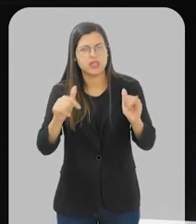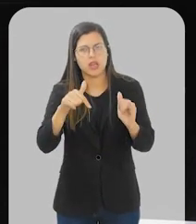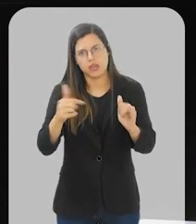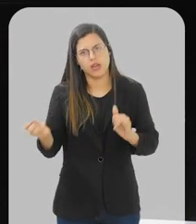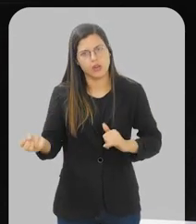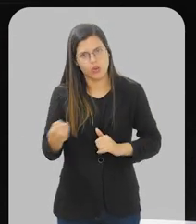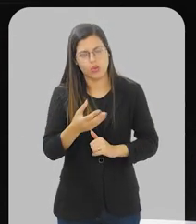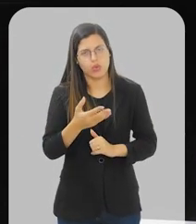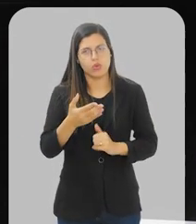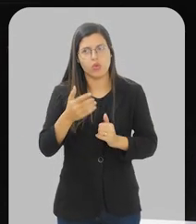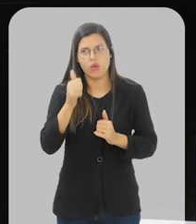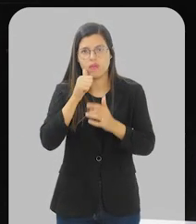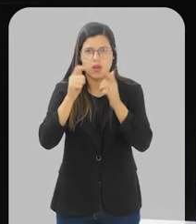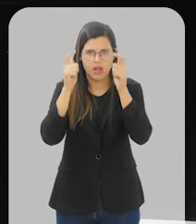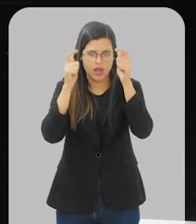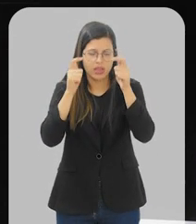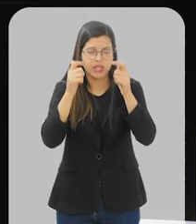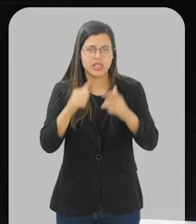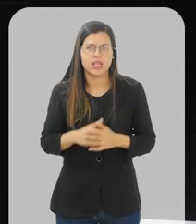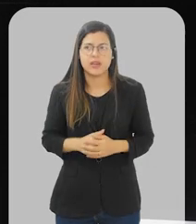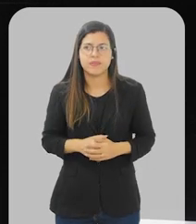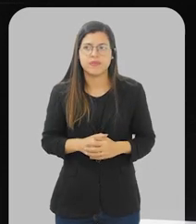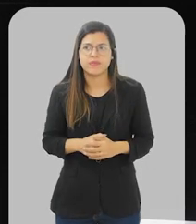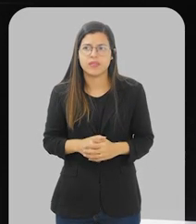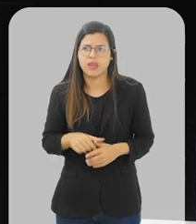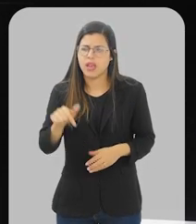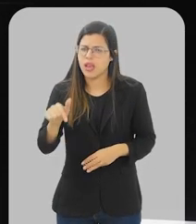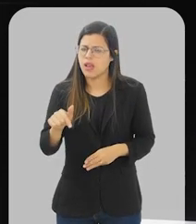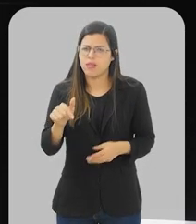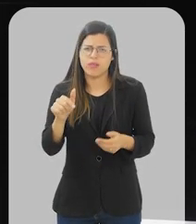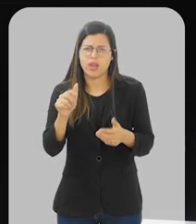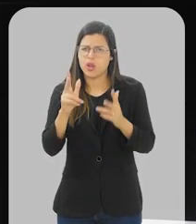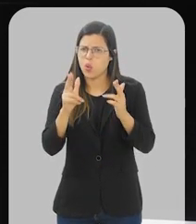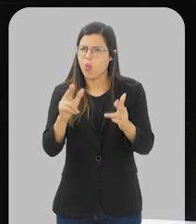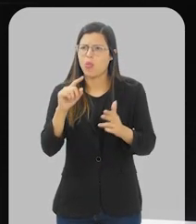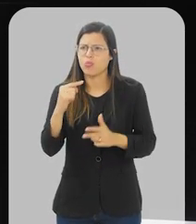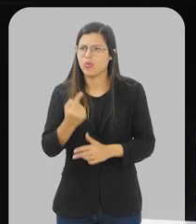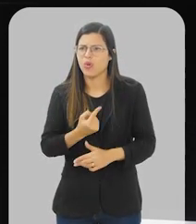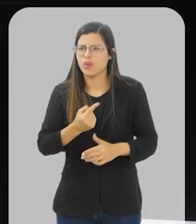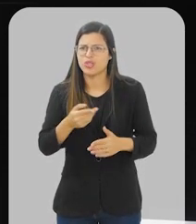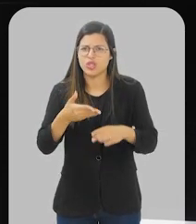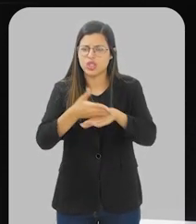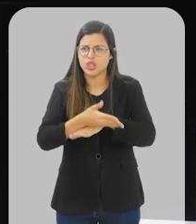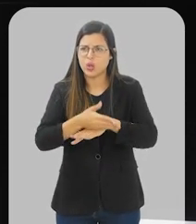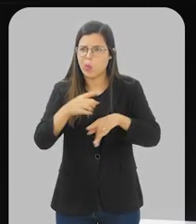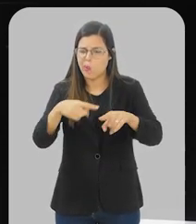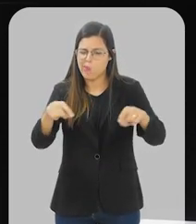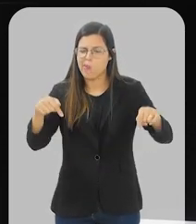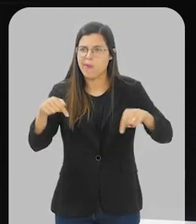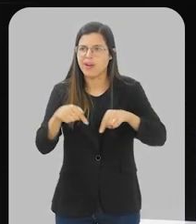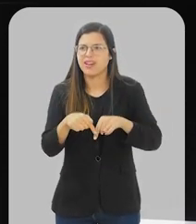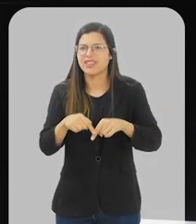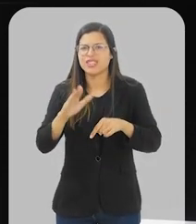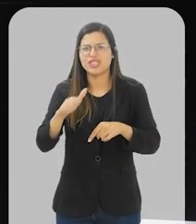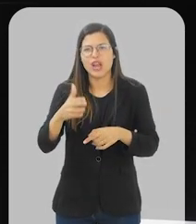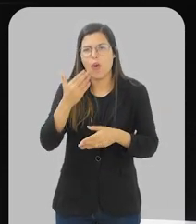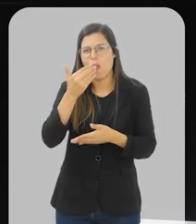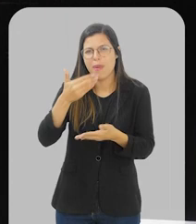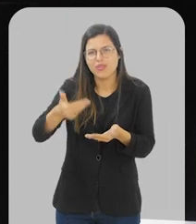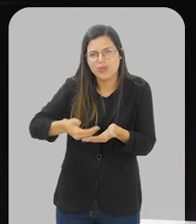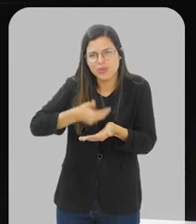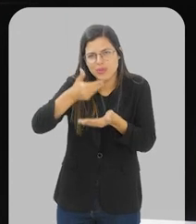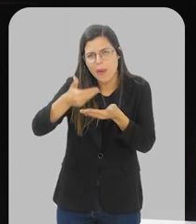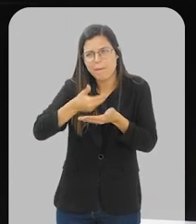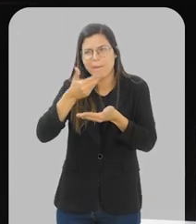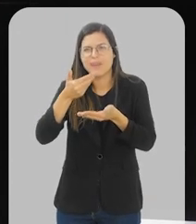para anunciar a Andréia como rainha. Cara, e ela é gente da gente, ela chegou na quadra já tomando